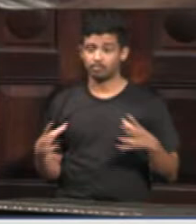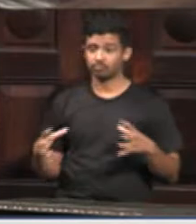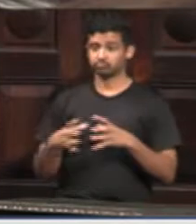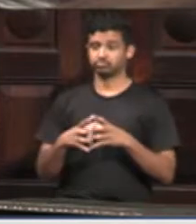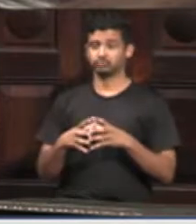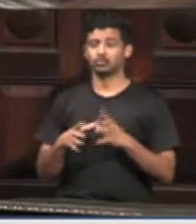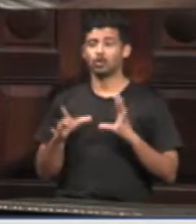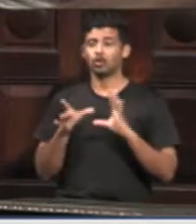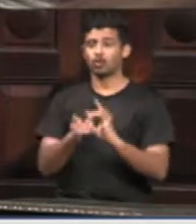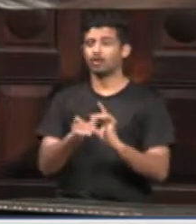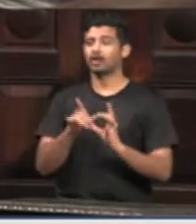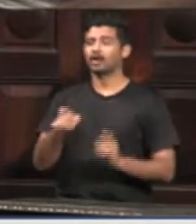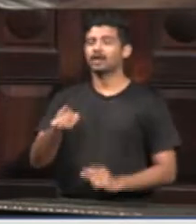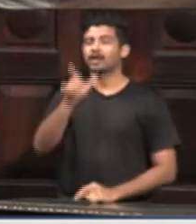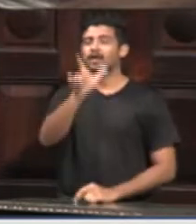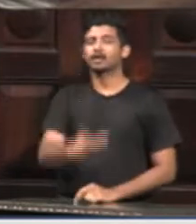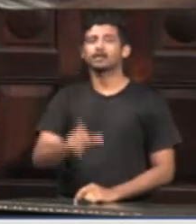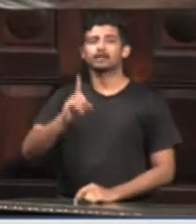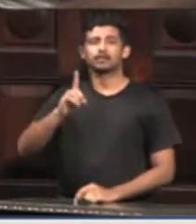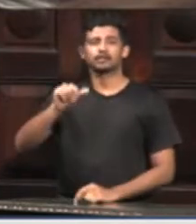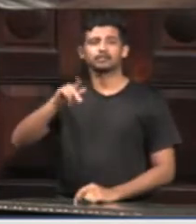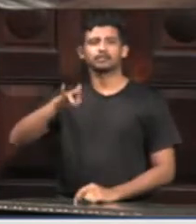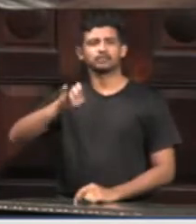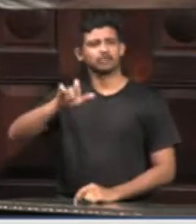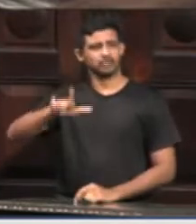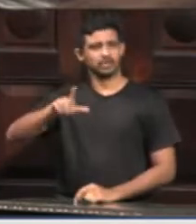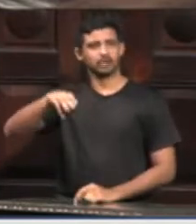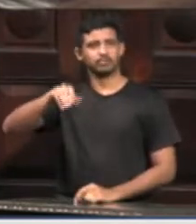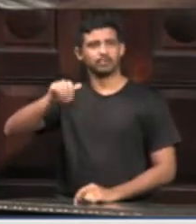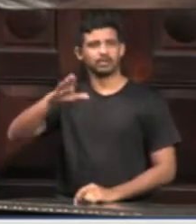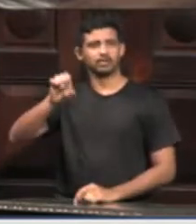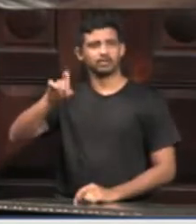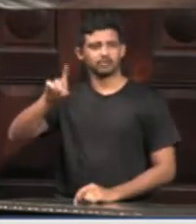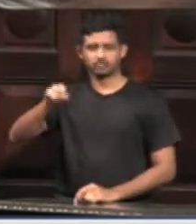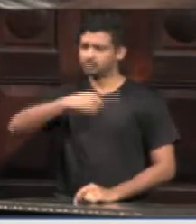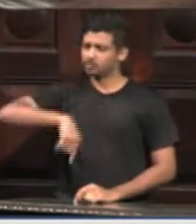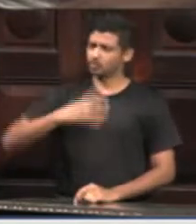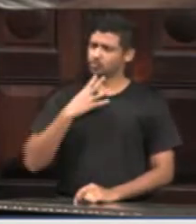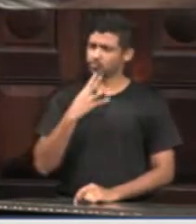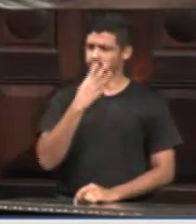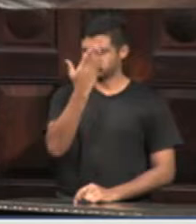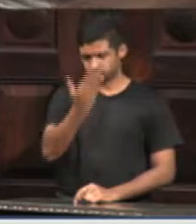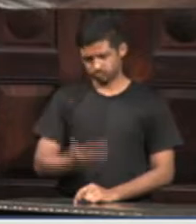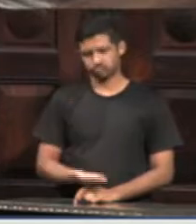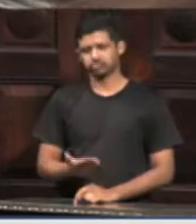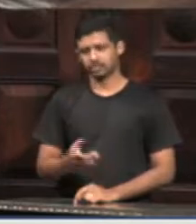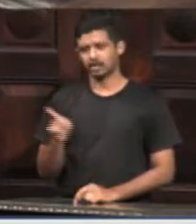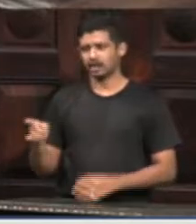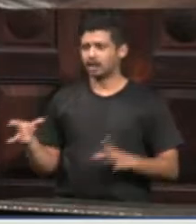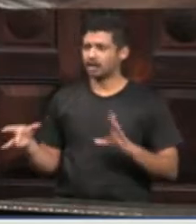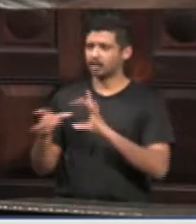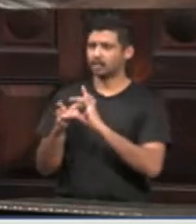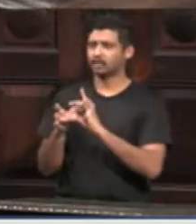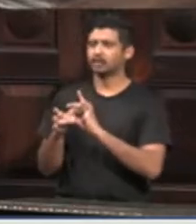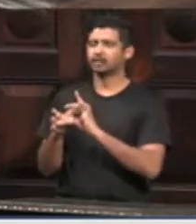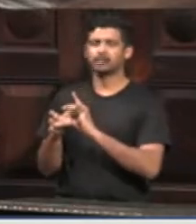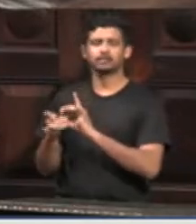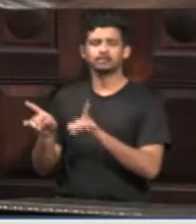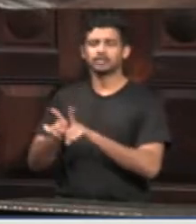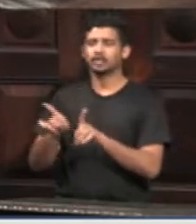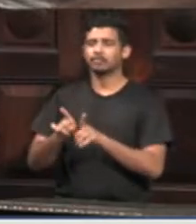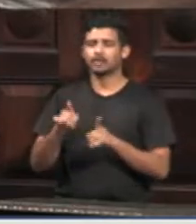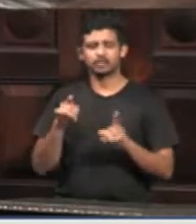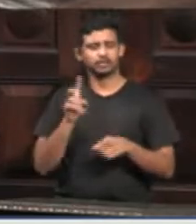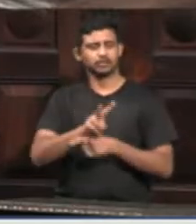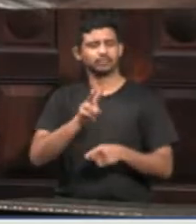Daniel Macedo, é um defensor que nós conhecemos bastante. A Defensoria Pública da União, assim como a Defensoria Pública do Estado, tem um